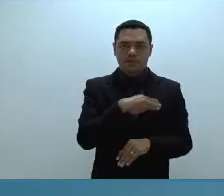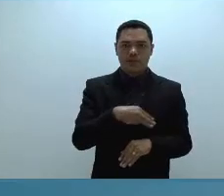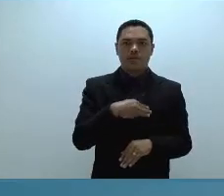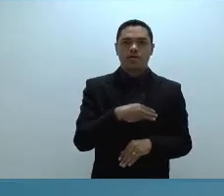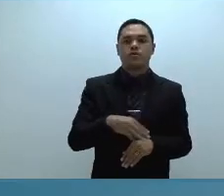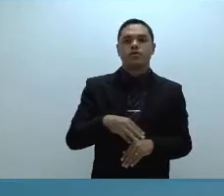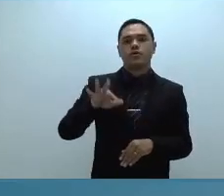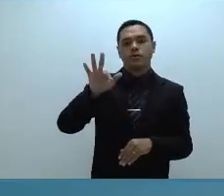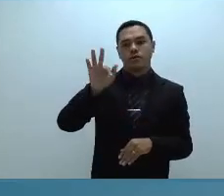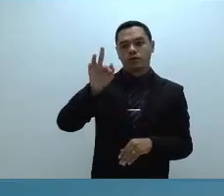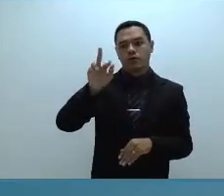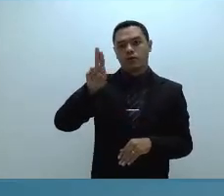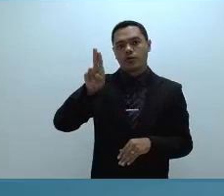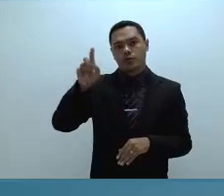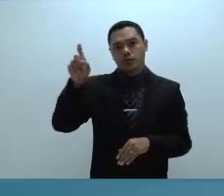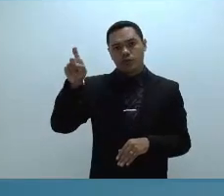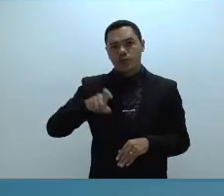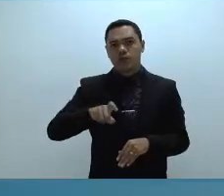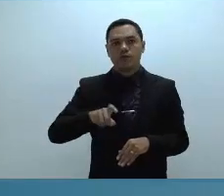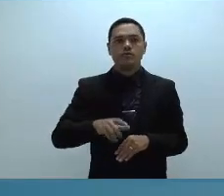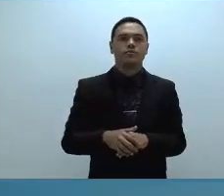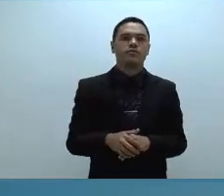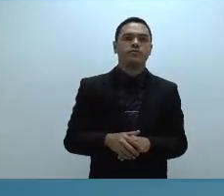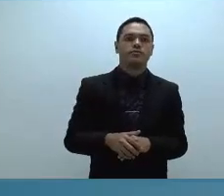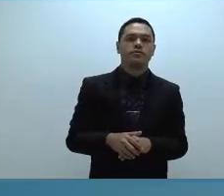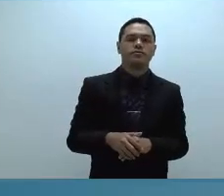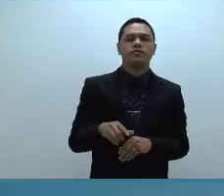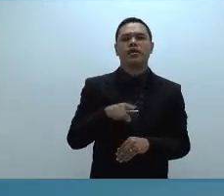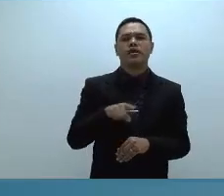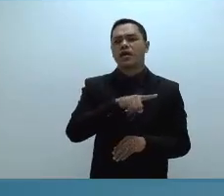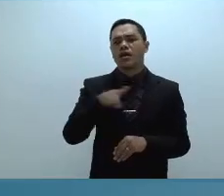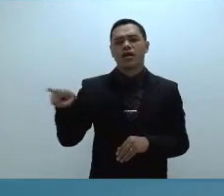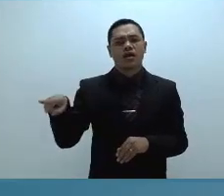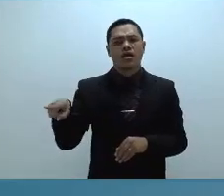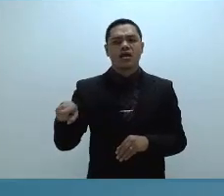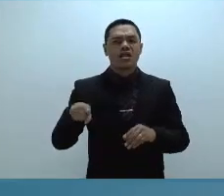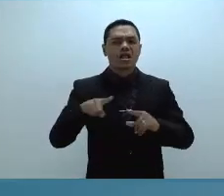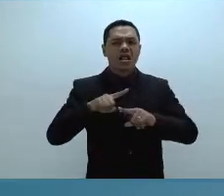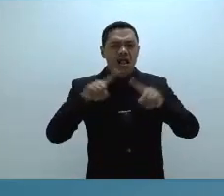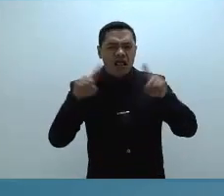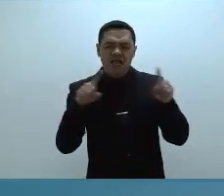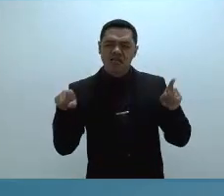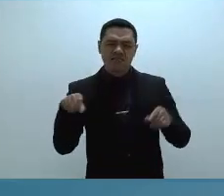Fux imediatamente negou seguimento à reclamação.